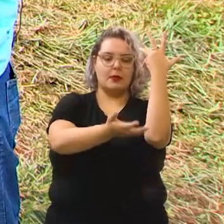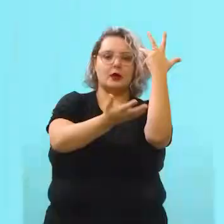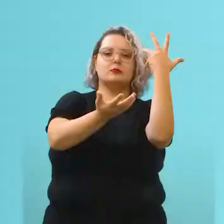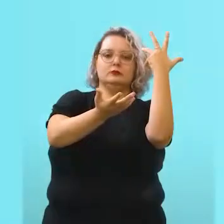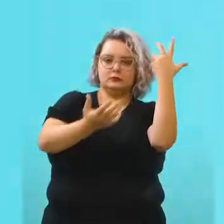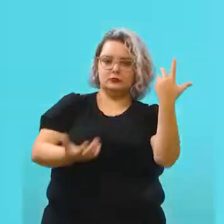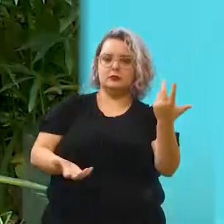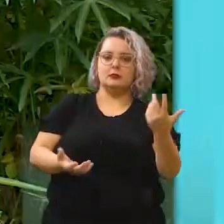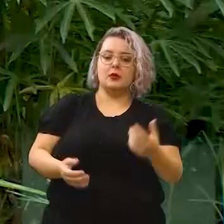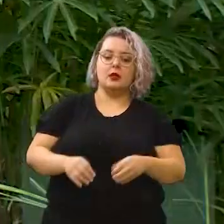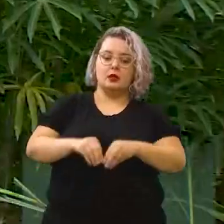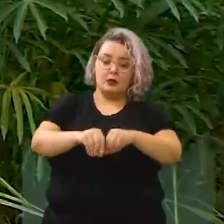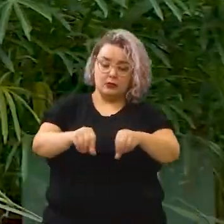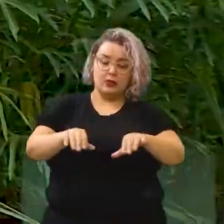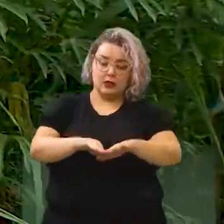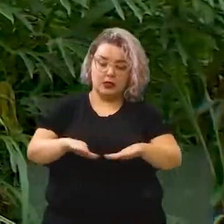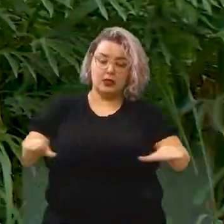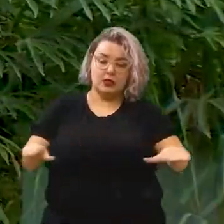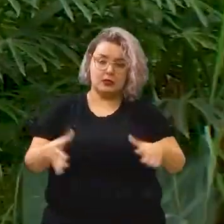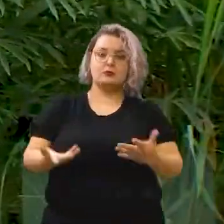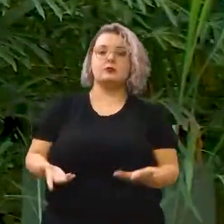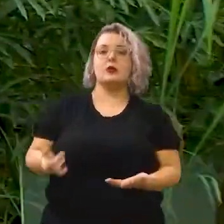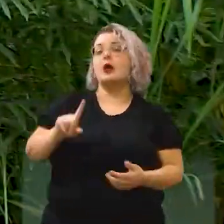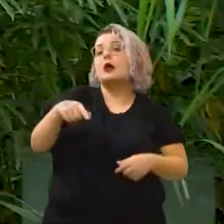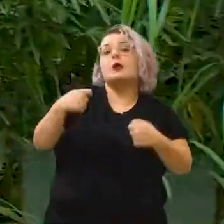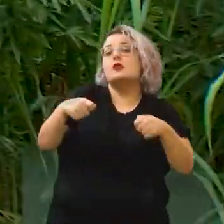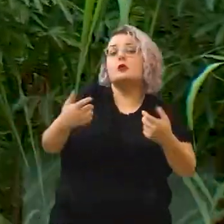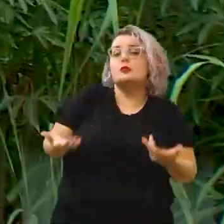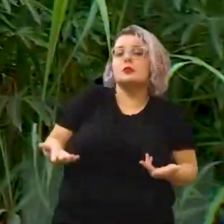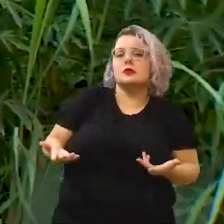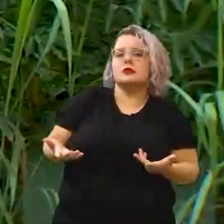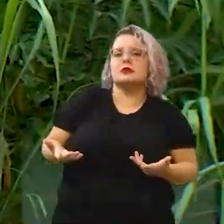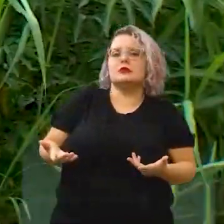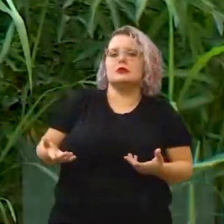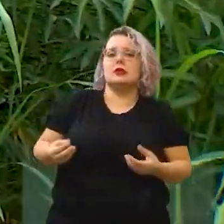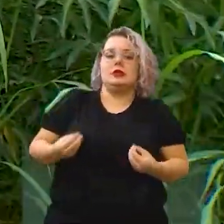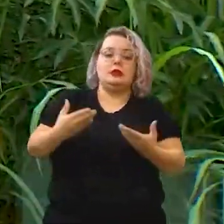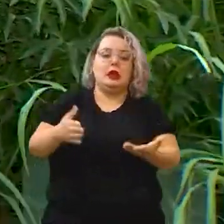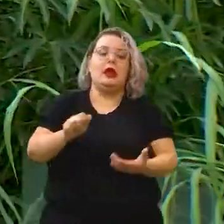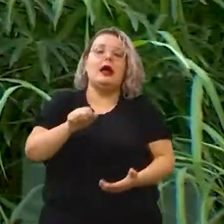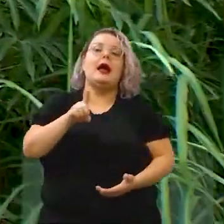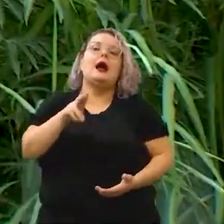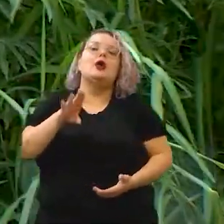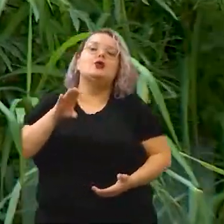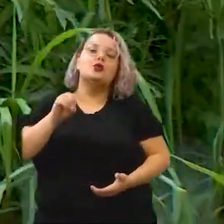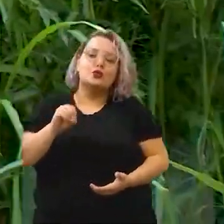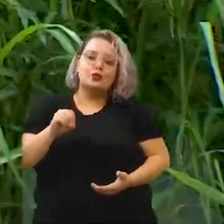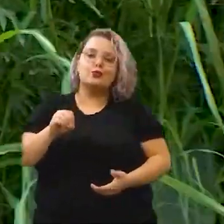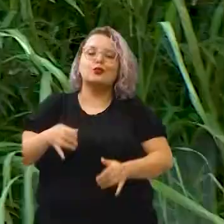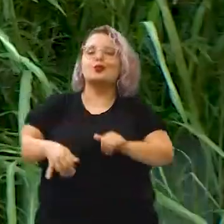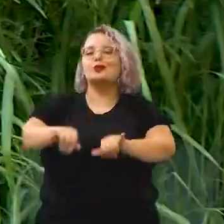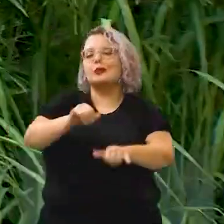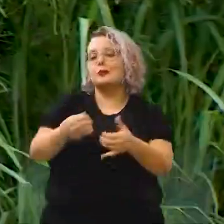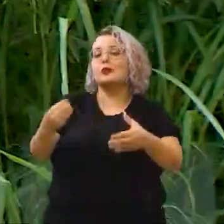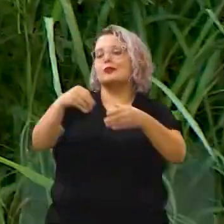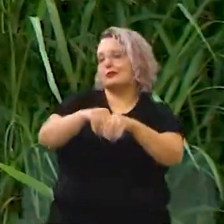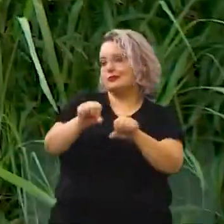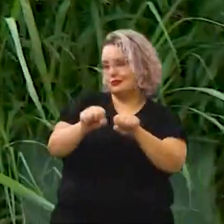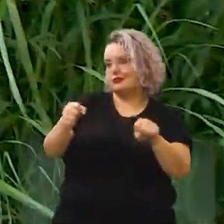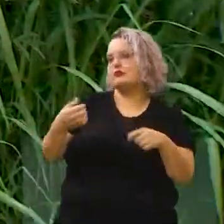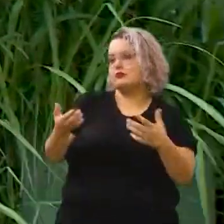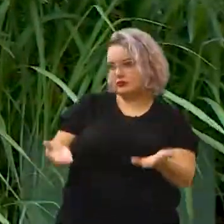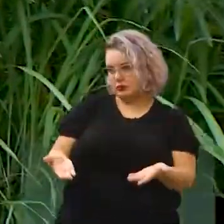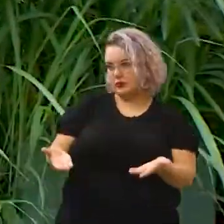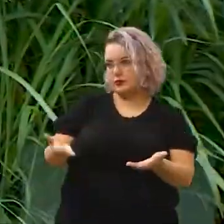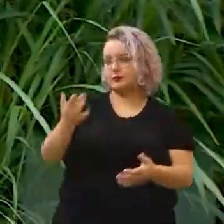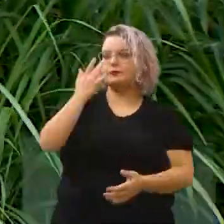né? A gente vai trazendo isso para a terra, então você não precisa ficar trazendo adubo químico para colocar dentro do sistema,